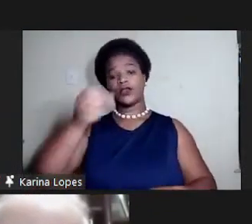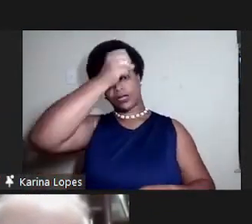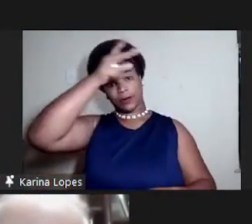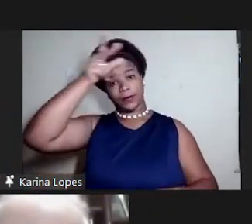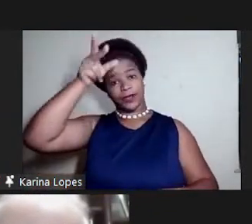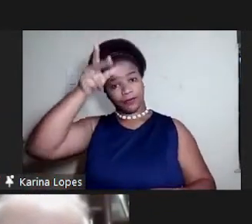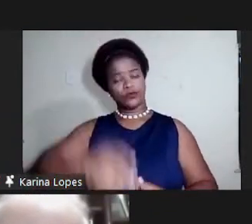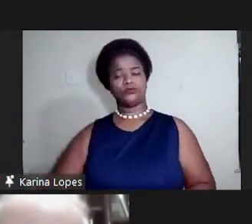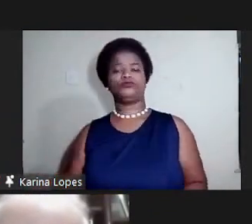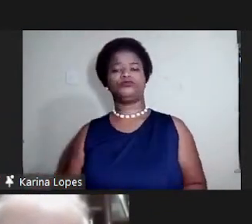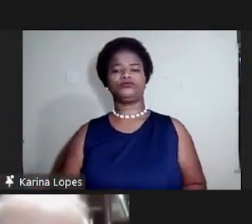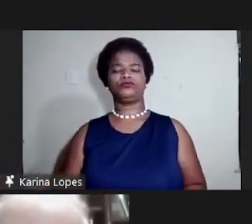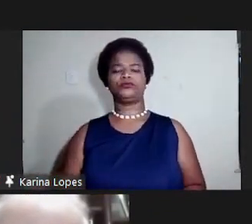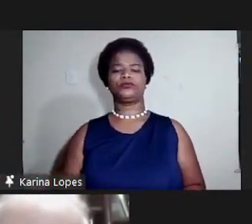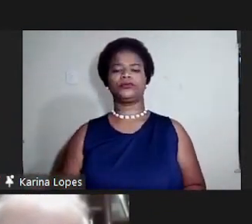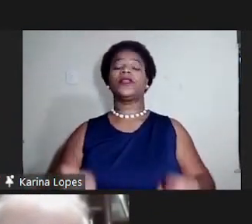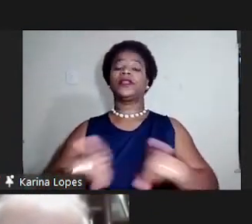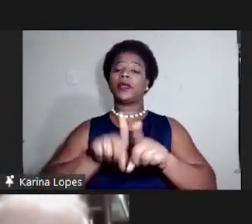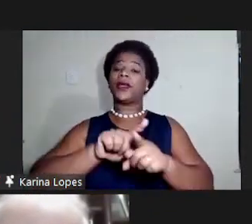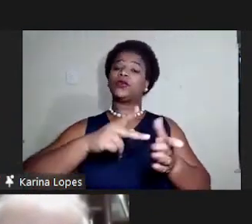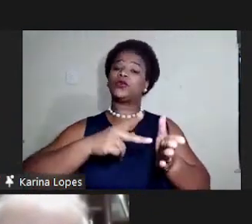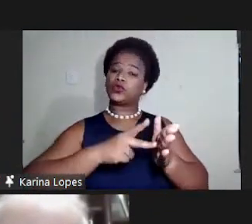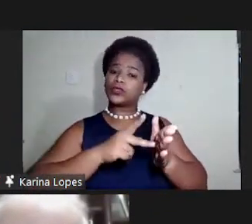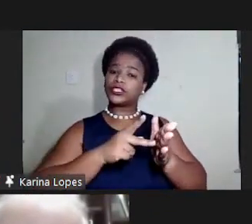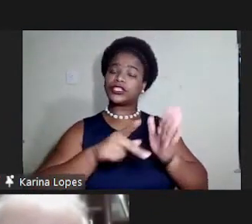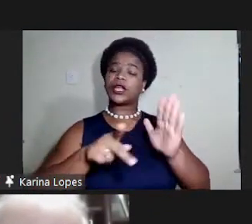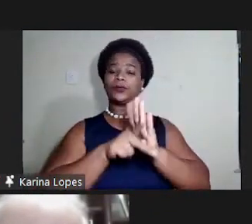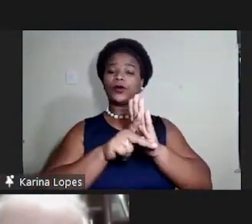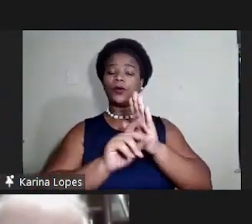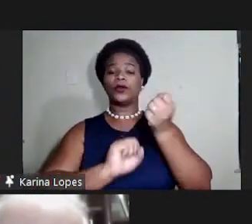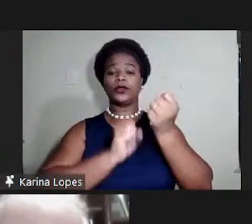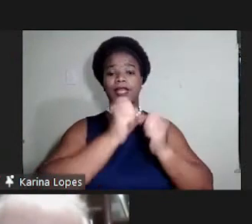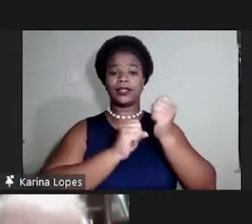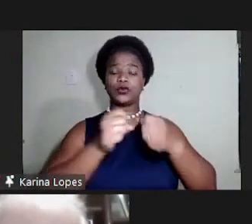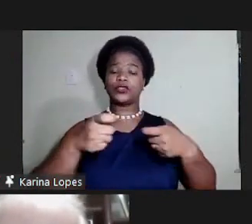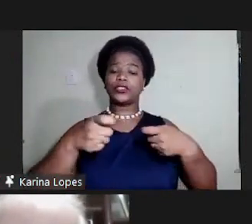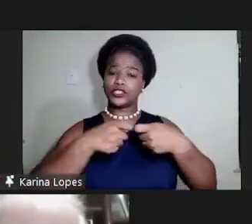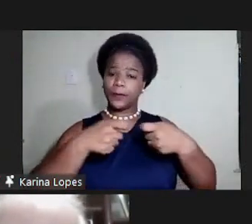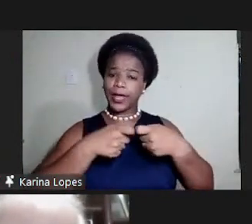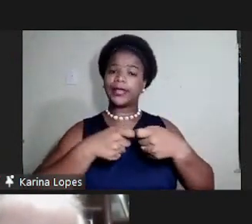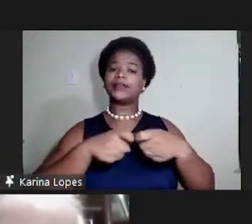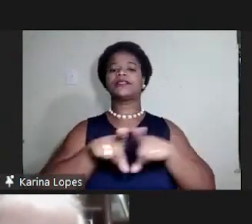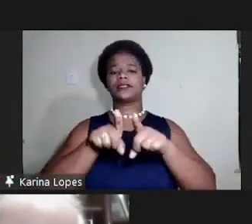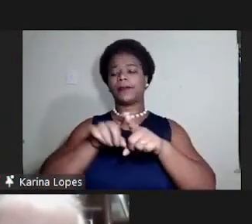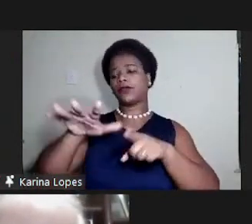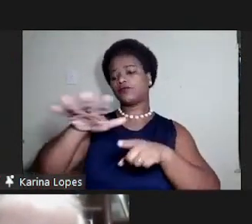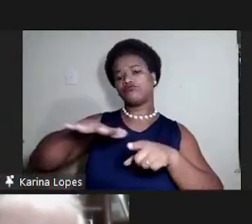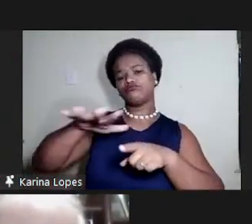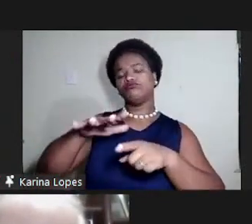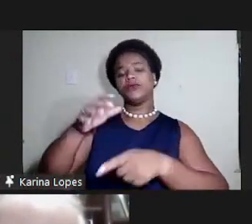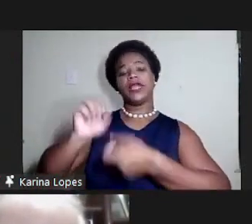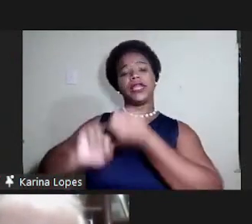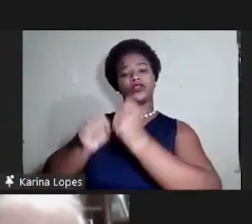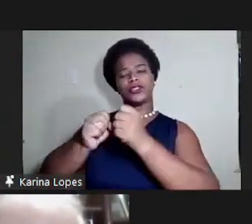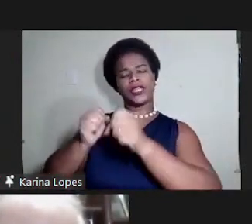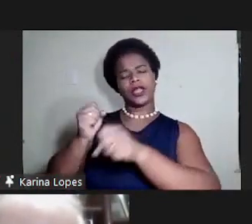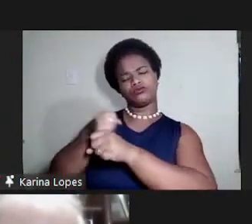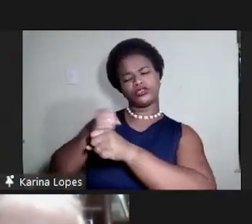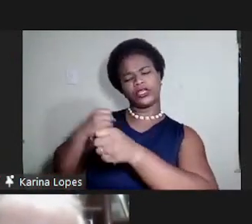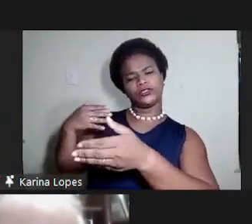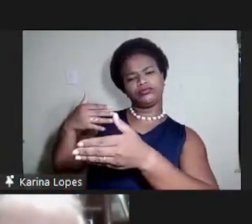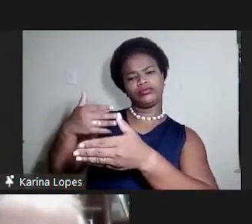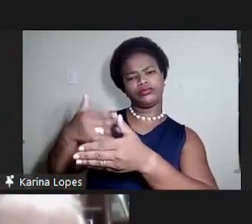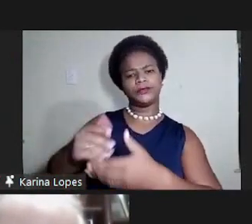no Sindicato da Indústria de Meias e no Centro Industrial ao longo das últimas décadas.